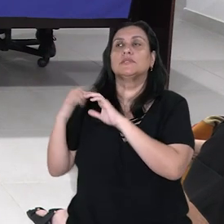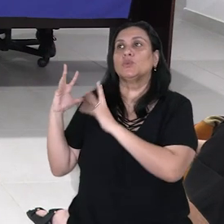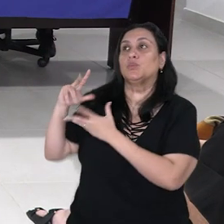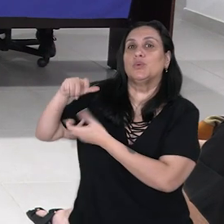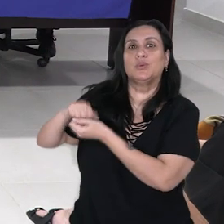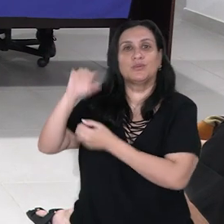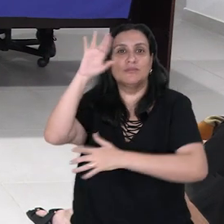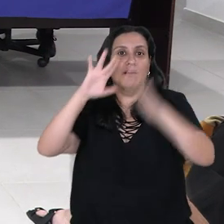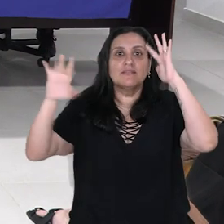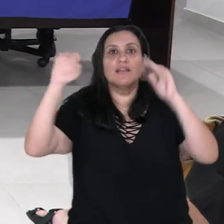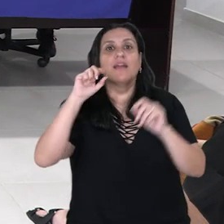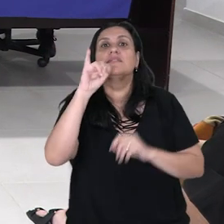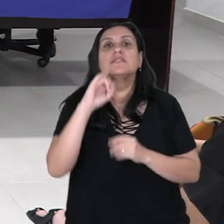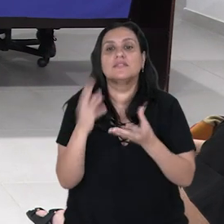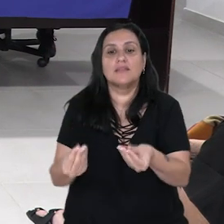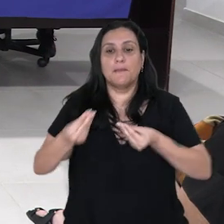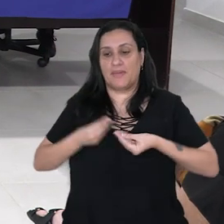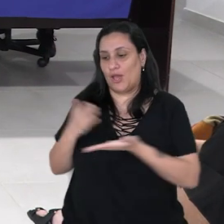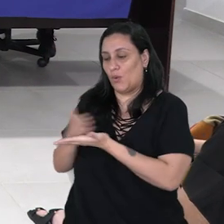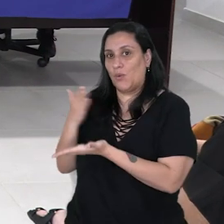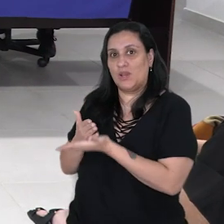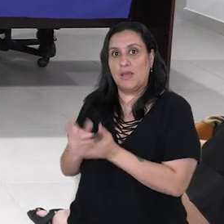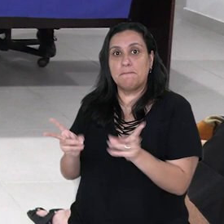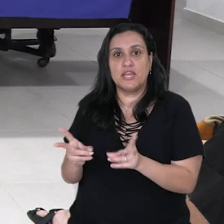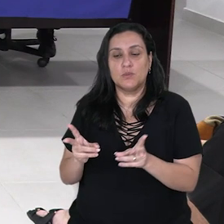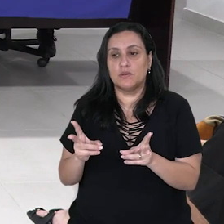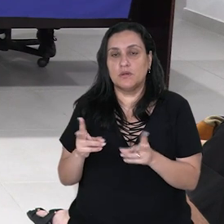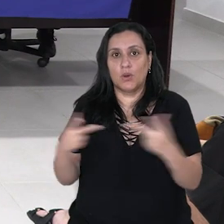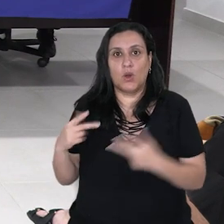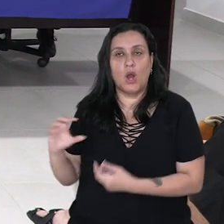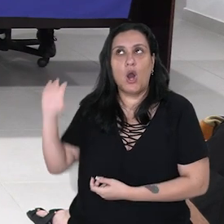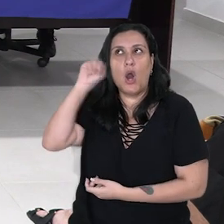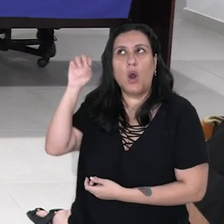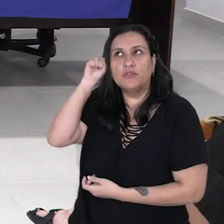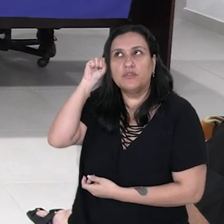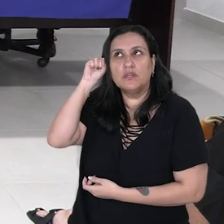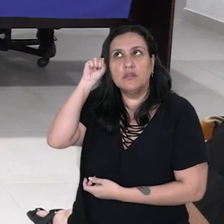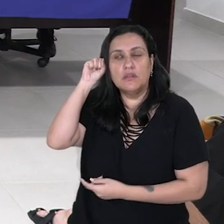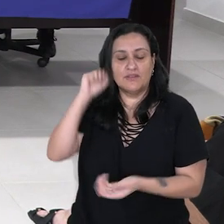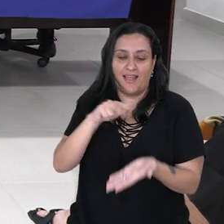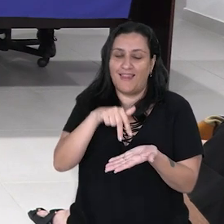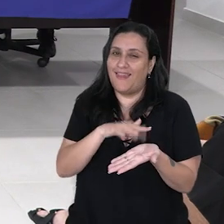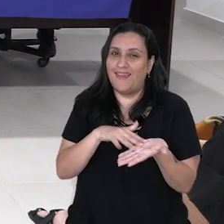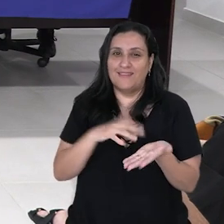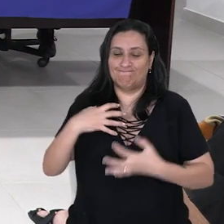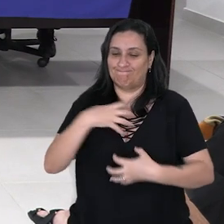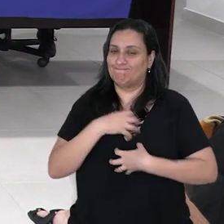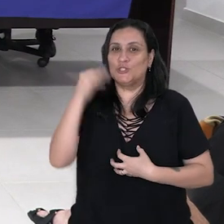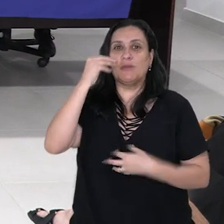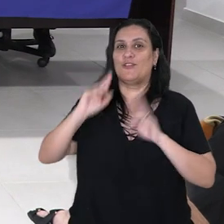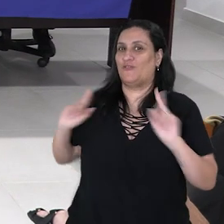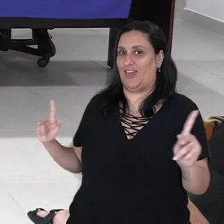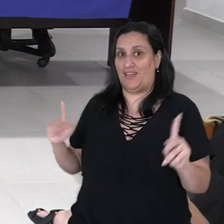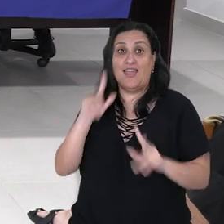imaginação. Quando você pega um livro, não é a mesma coisa você ouvir um livro e você ler. Isso tanto em